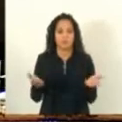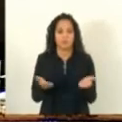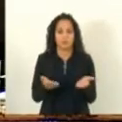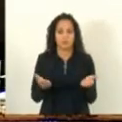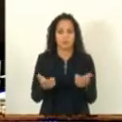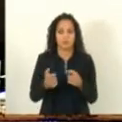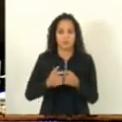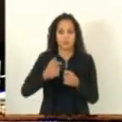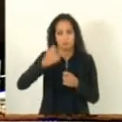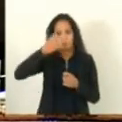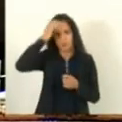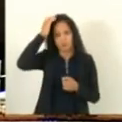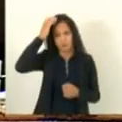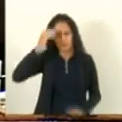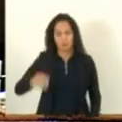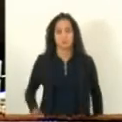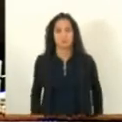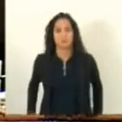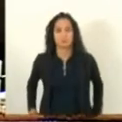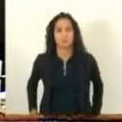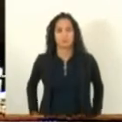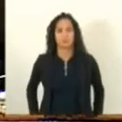Hércules. Declinou?